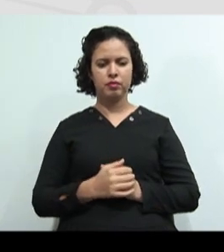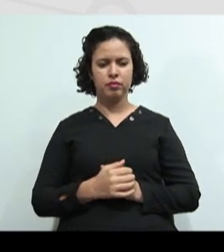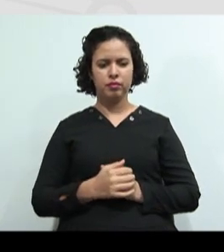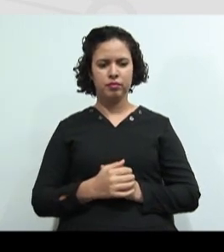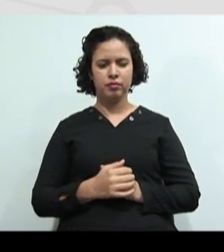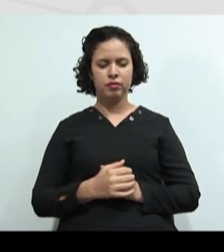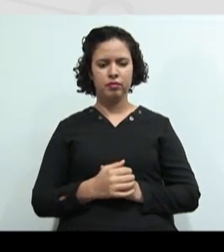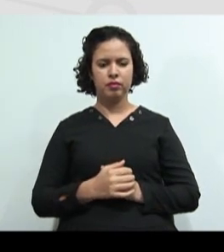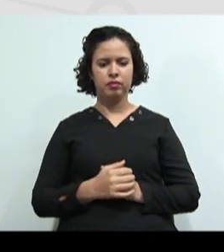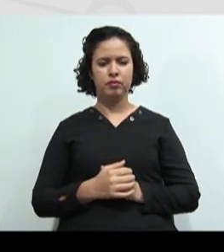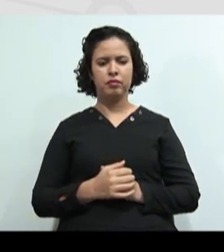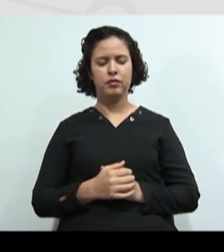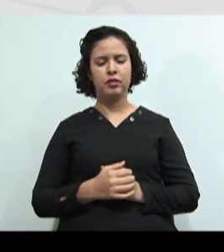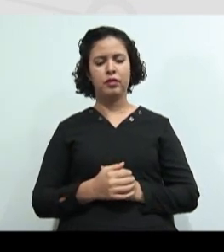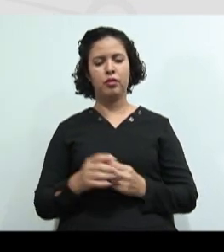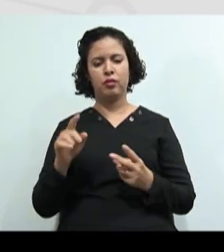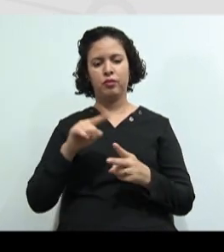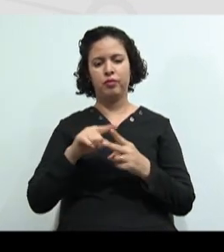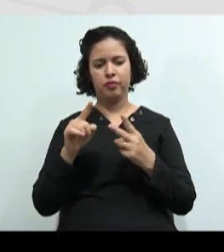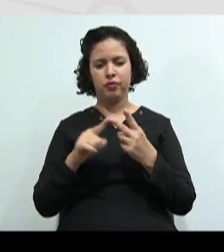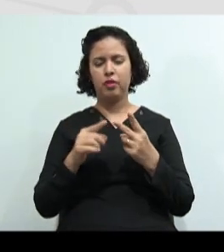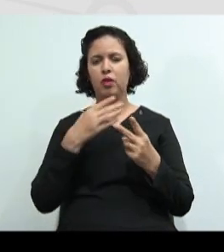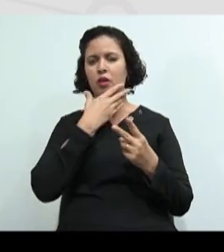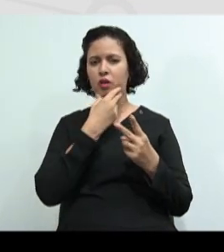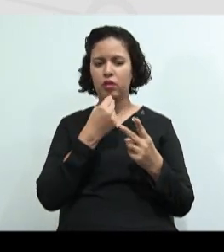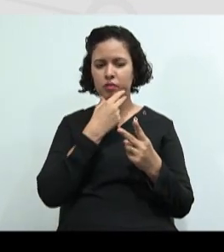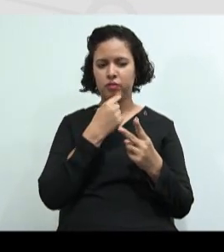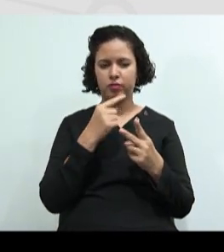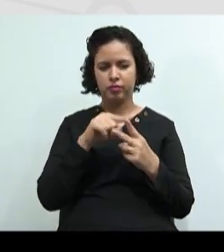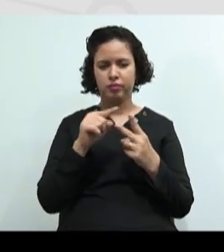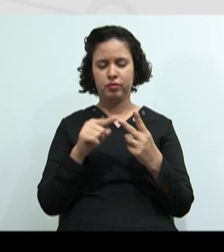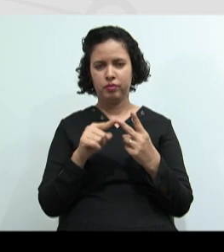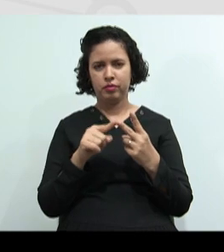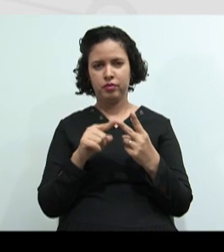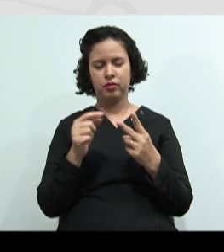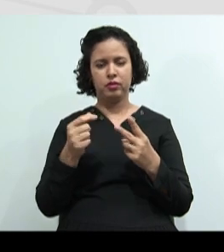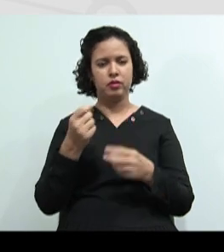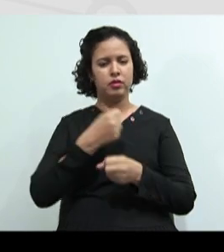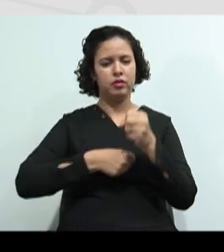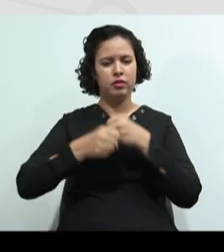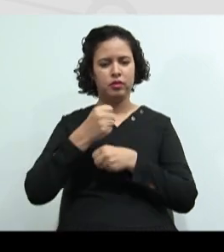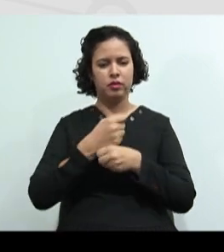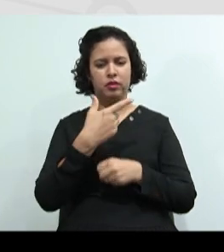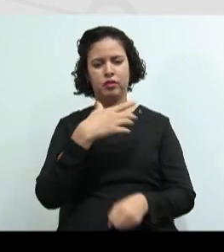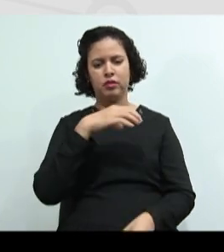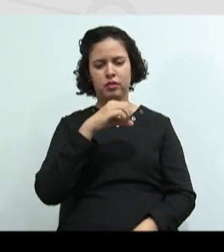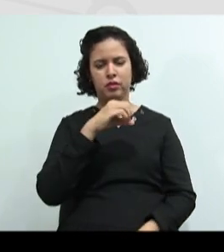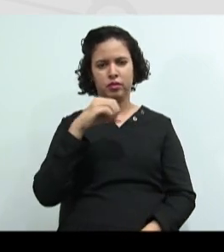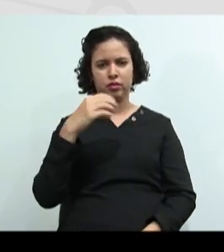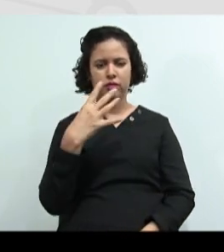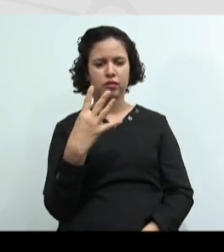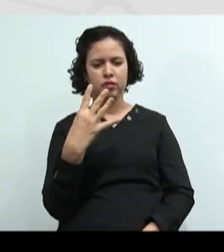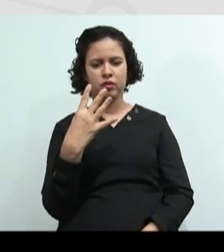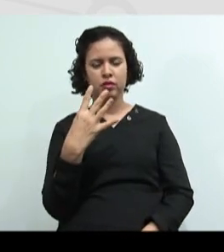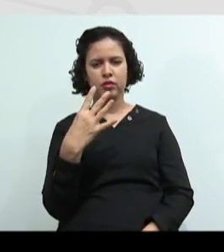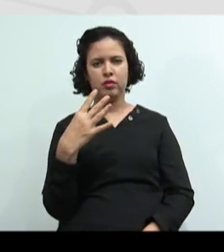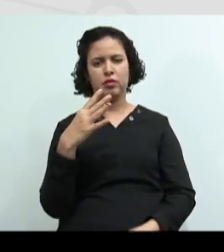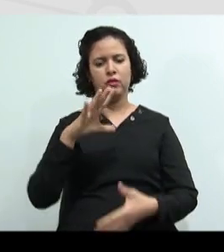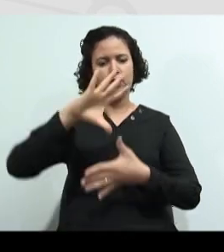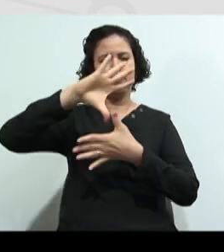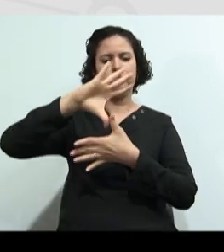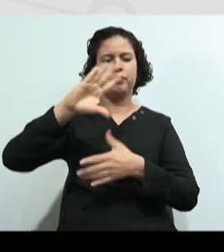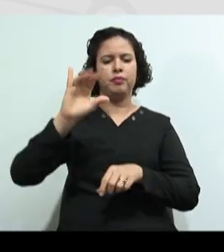Para Kaplan e Norton, lá em 2004, né, grandes autores aí da área estratégica, o mapa estratégico tem a função